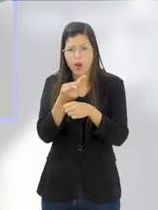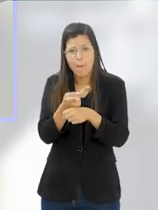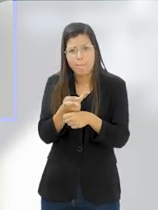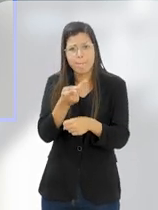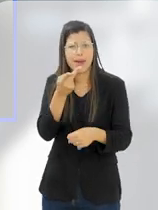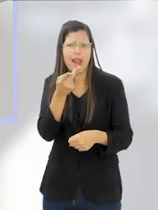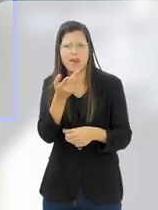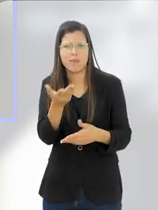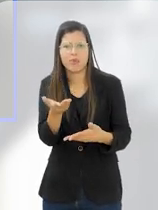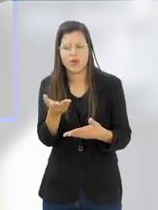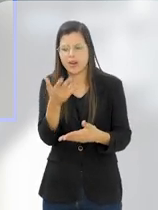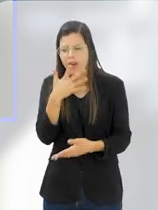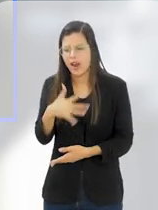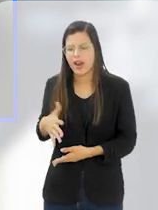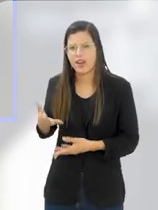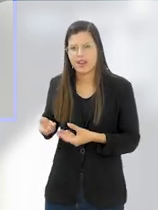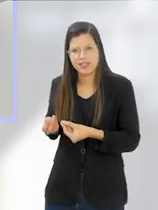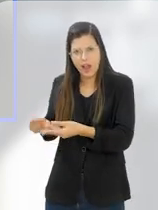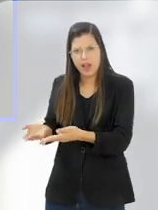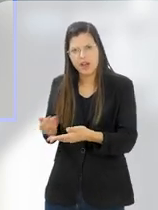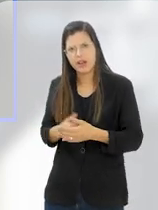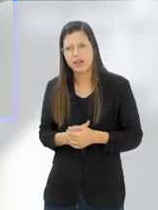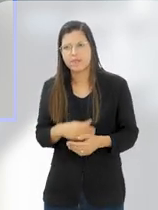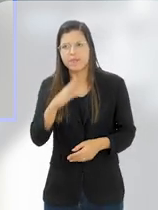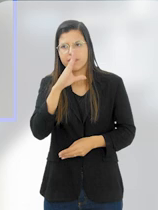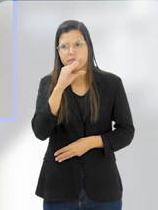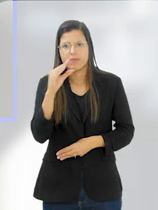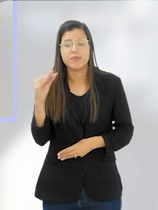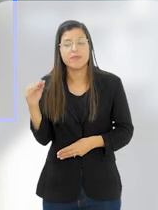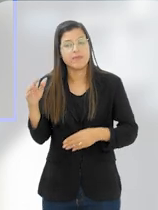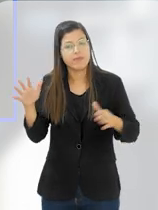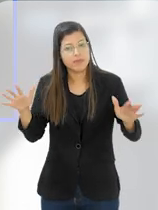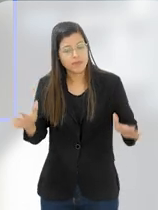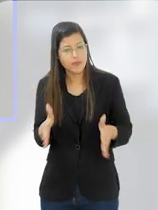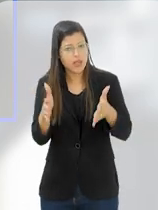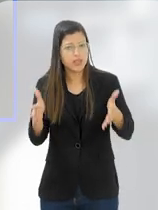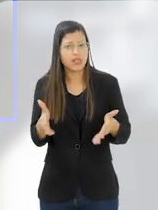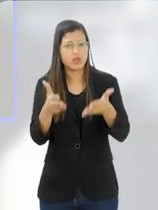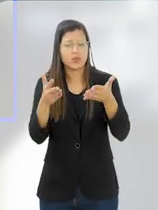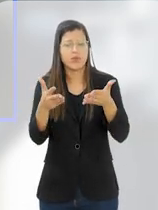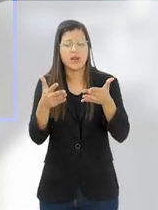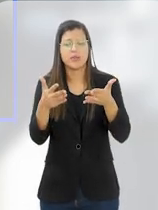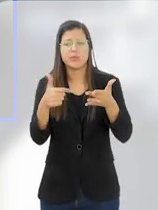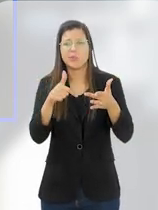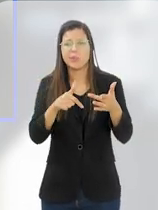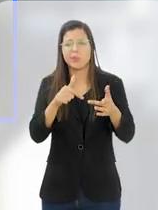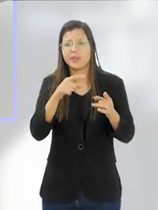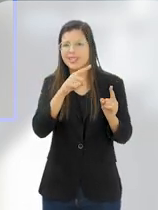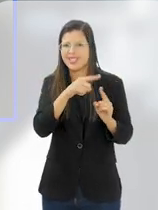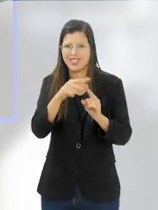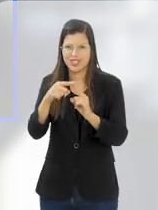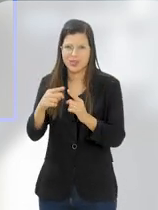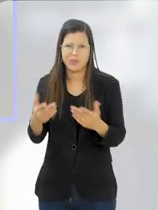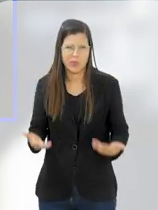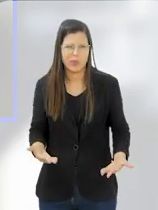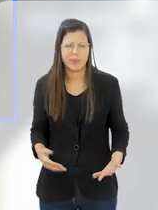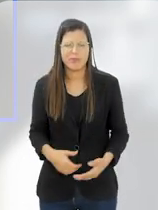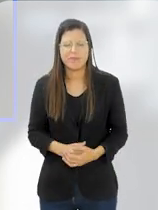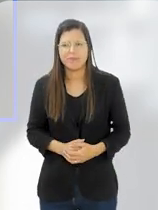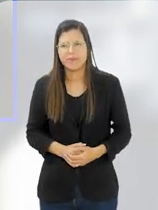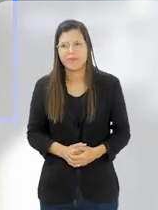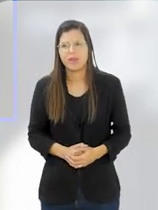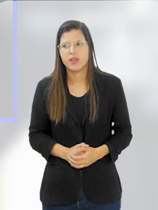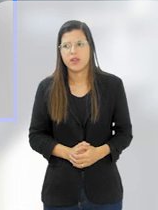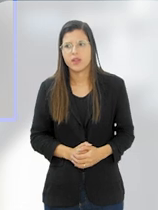Uma grande medalha que a criança ganha, e o adolescente é muito estimulado, né, por esse tipo de incentivo,